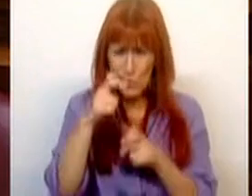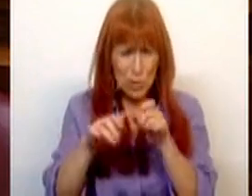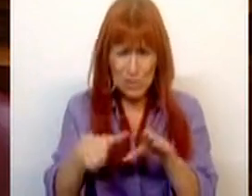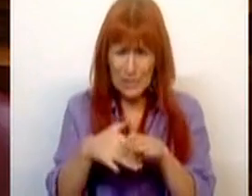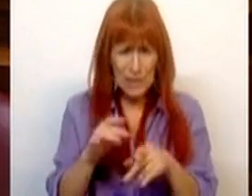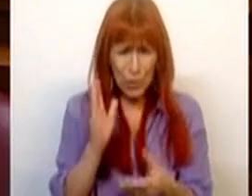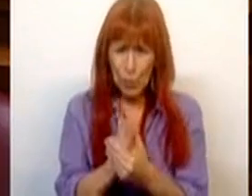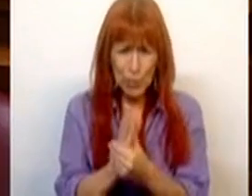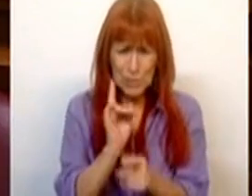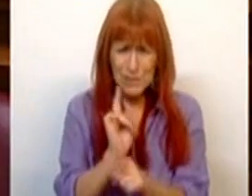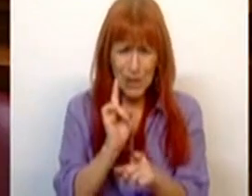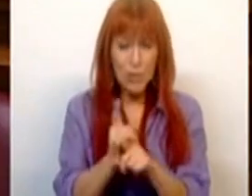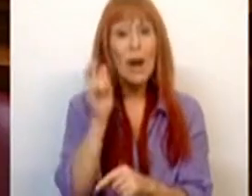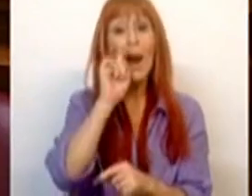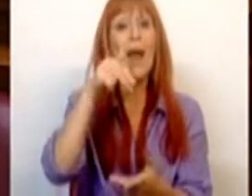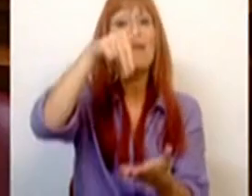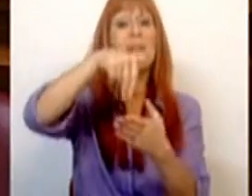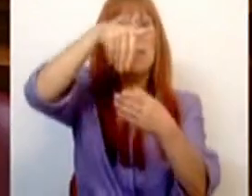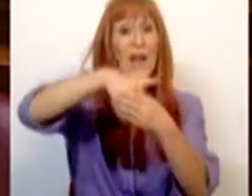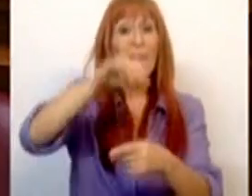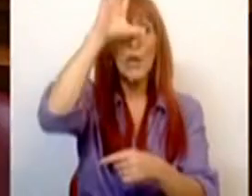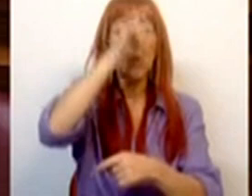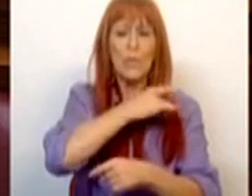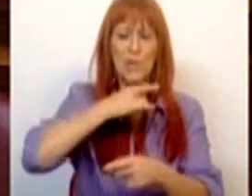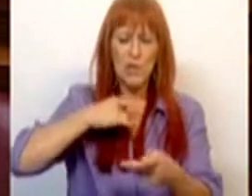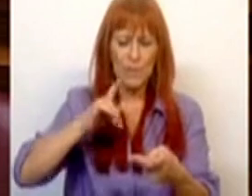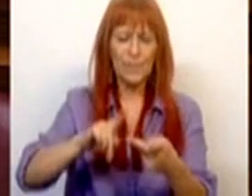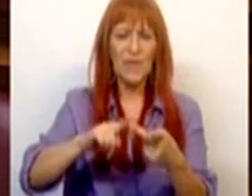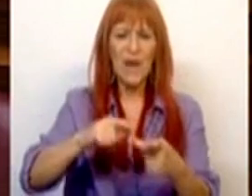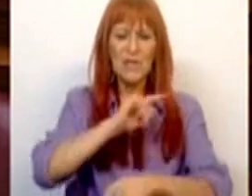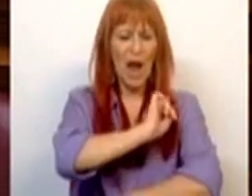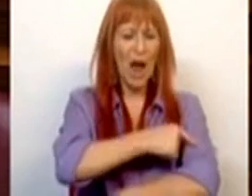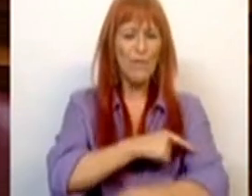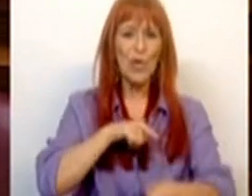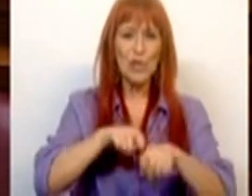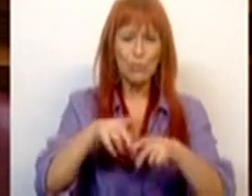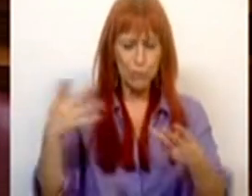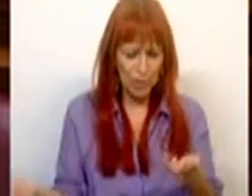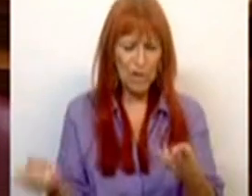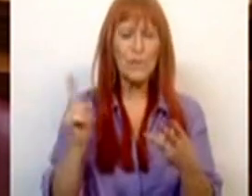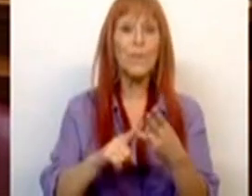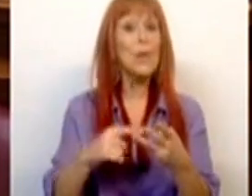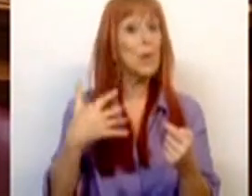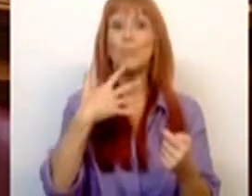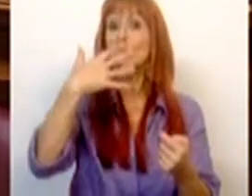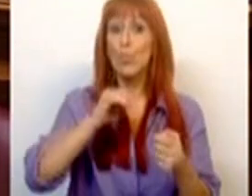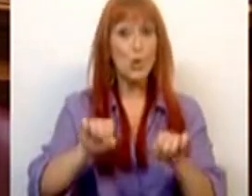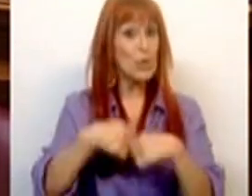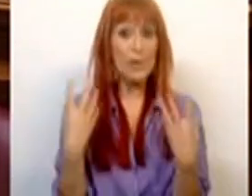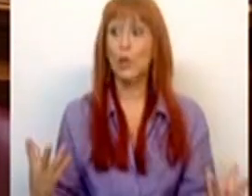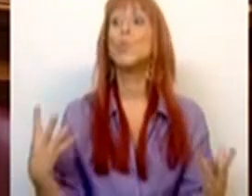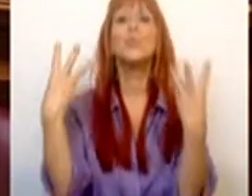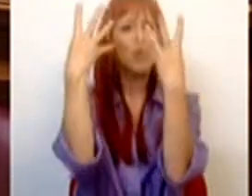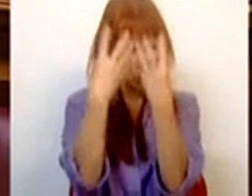nesse processo. Foi quem estava no Ministério da Saúde, foi às forças políticas, todos os partidos que se